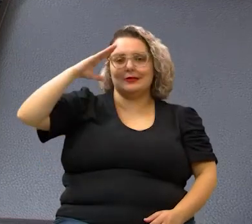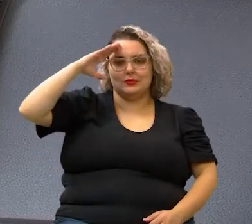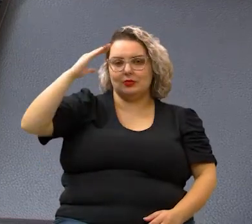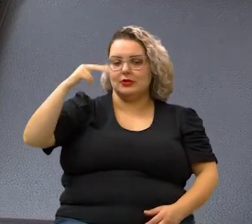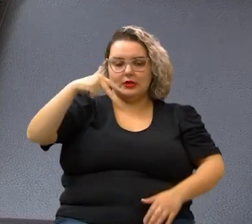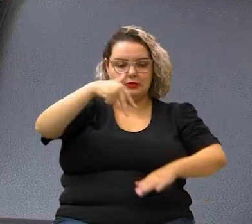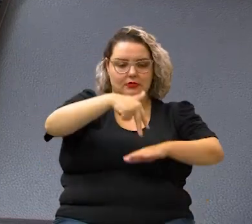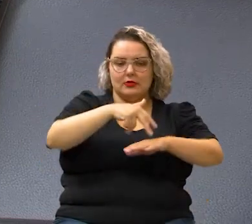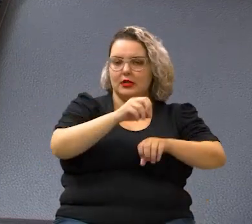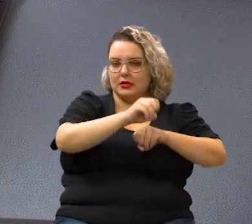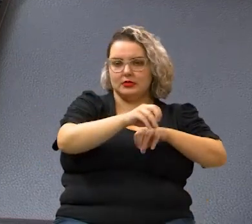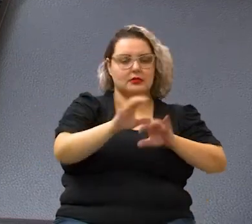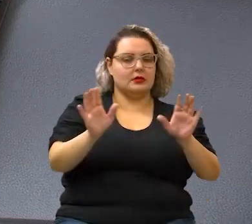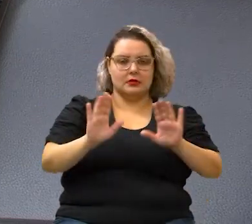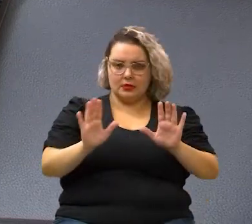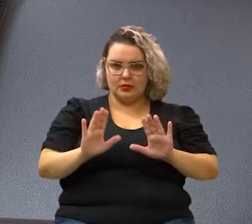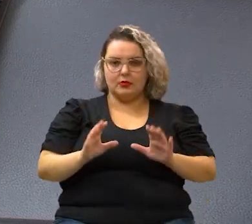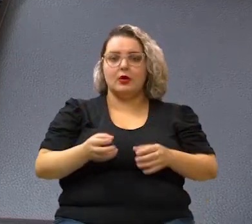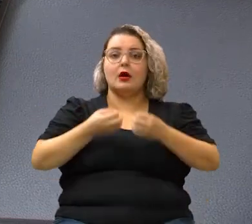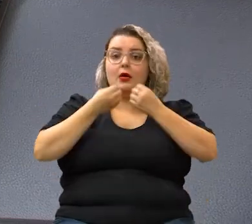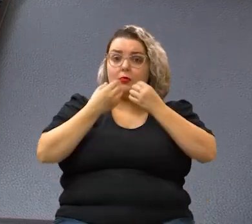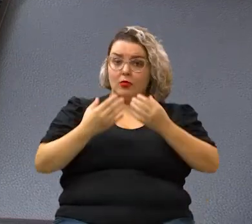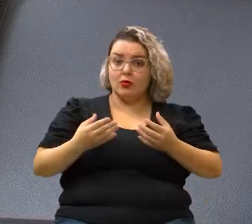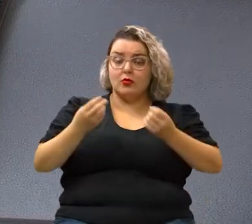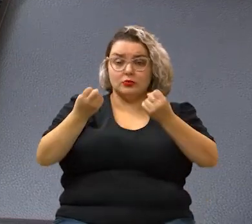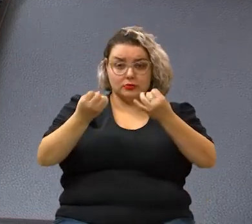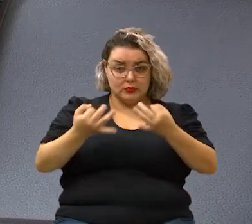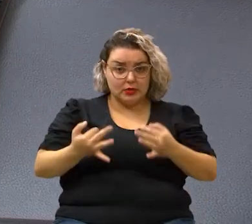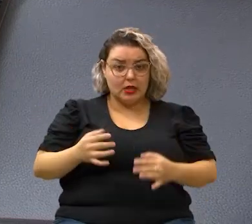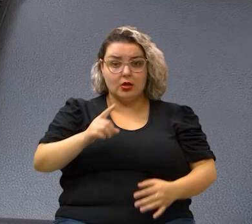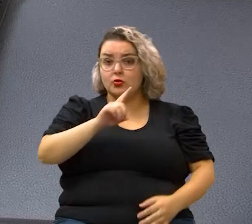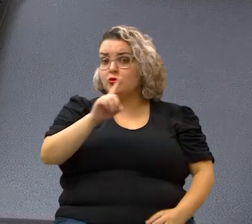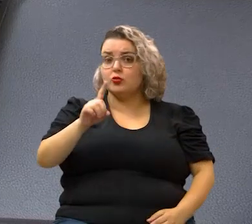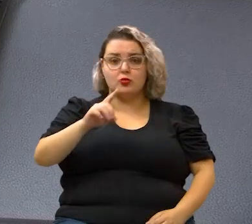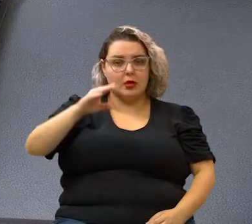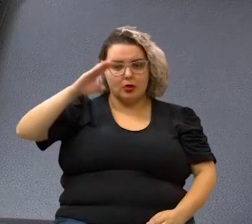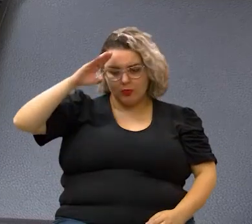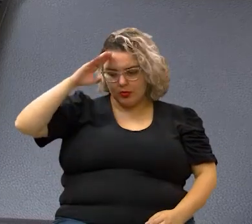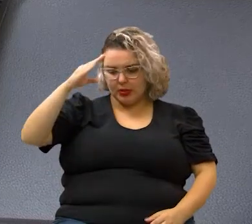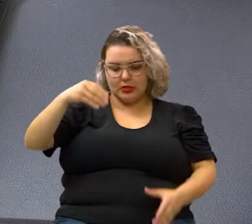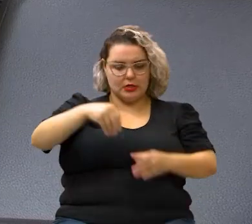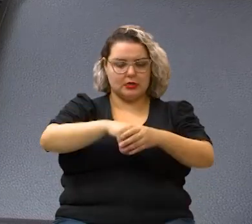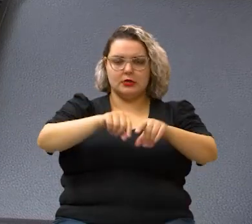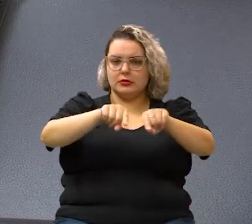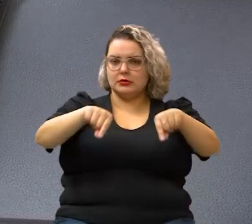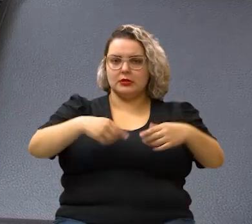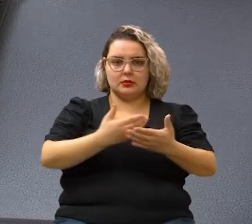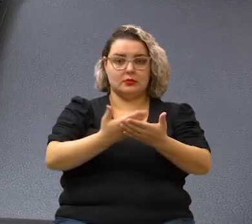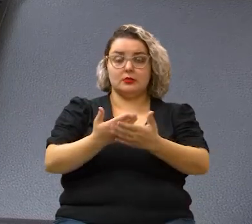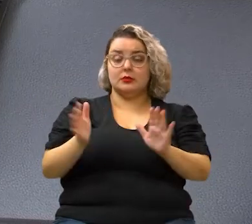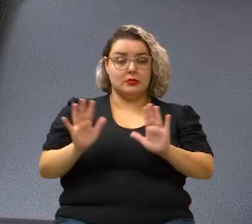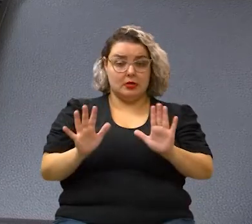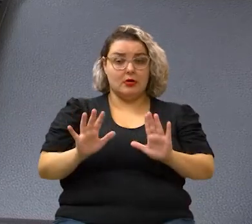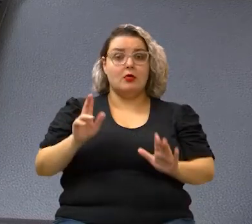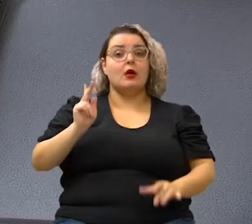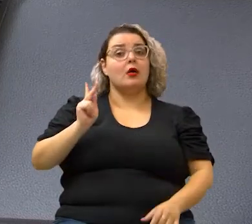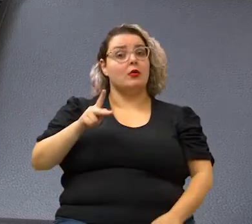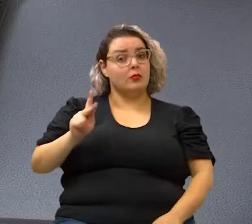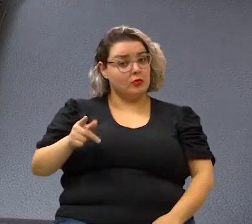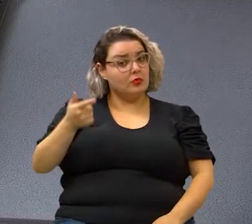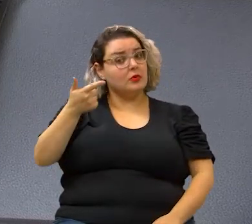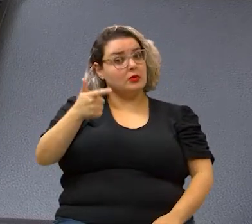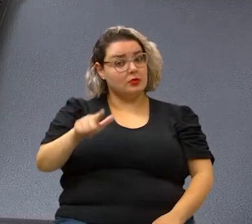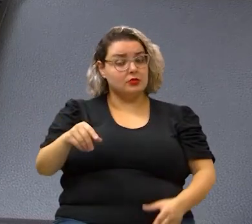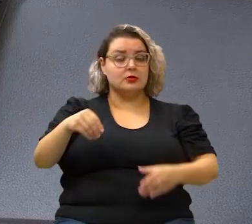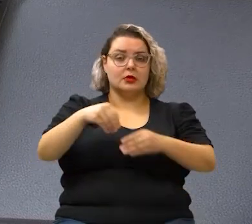militarização. A escola cívico-militar, é bom explicar que não é o militar dentro da sala de aula, é o professor que está